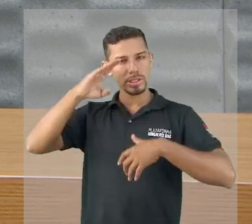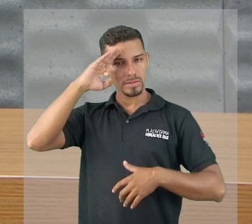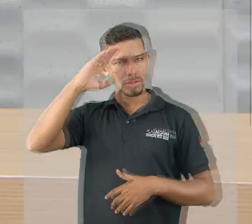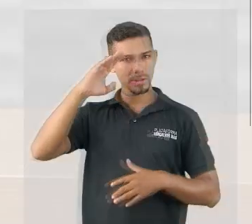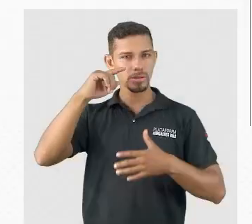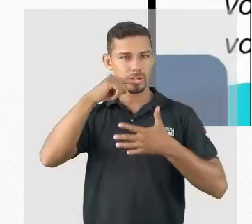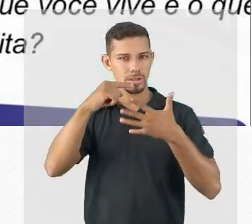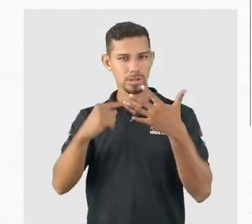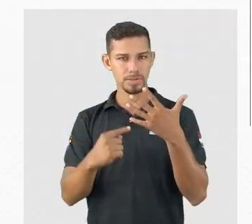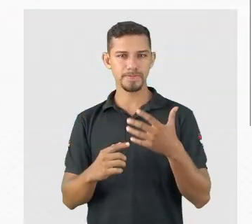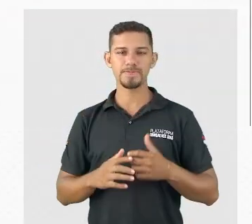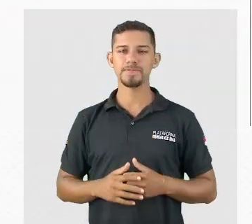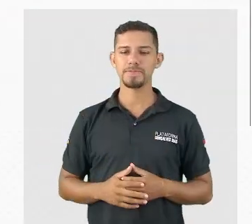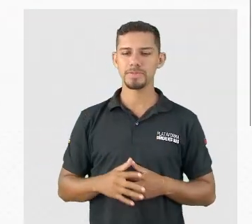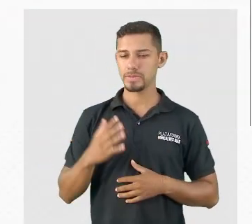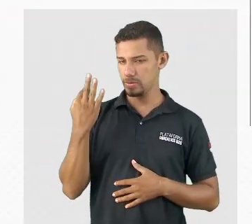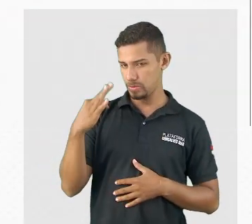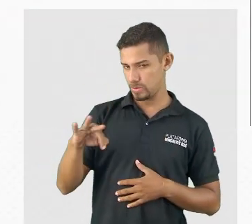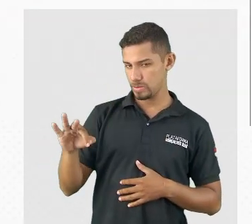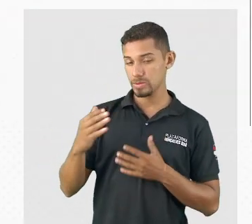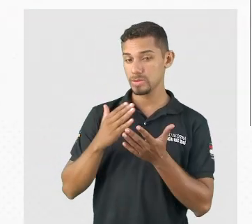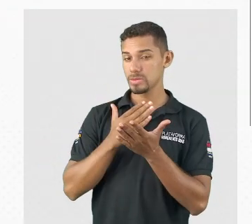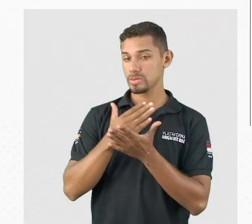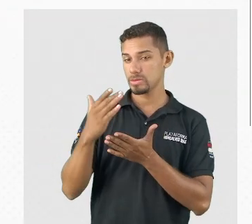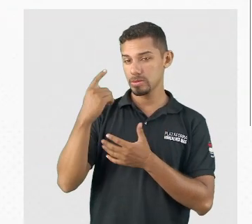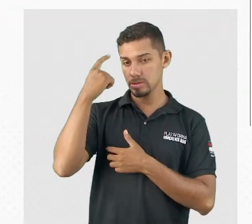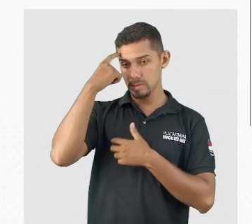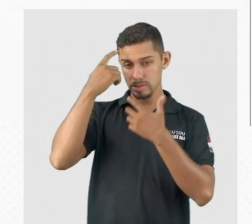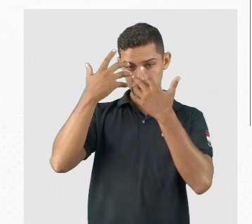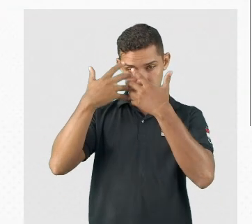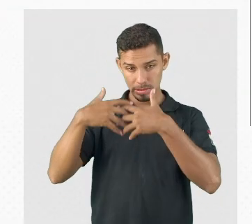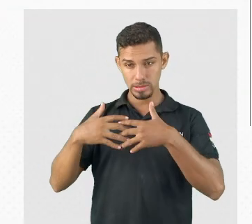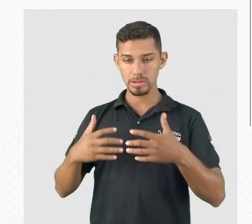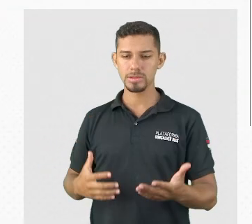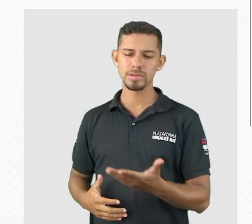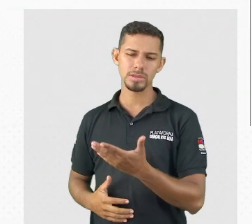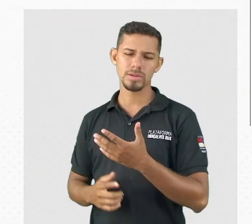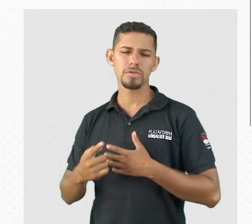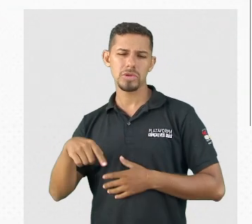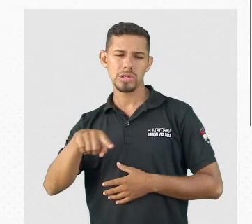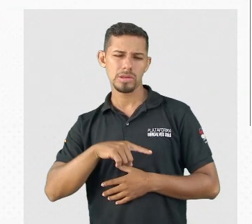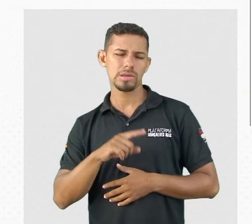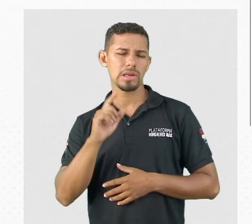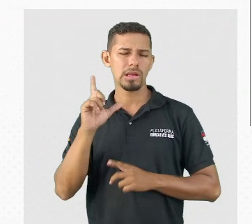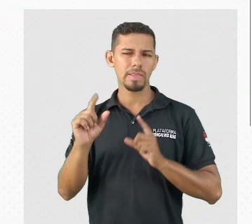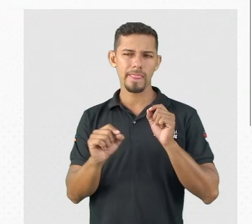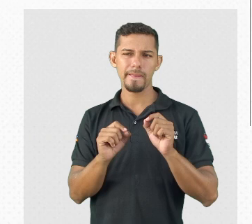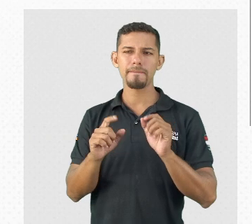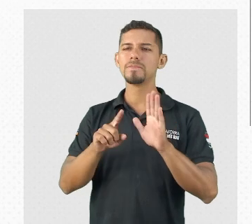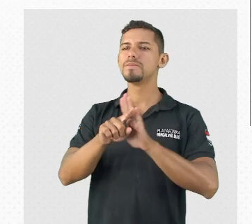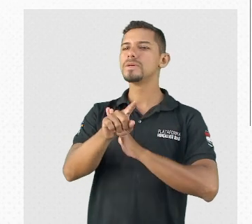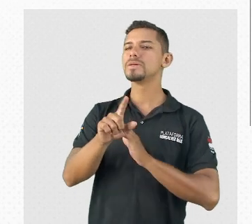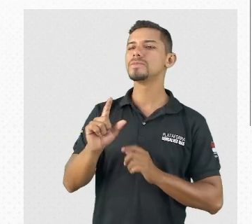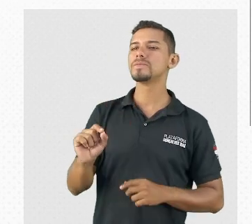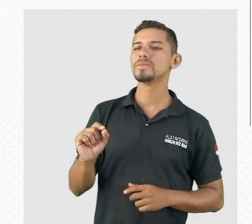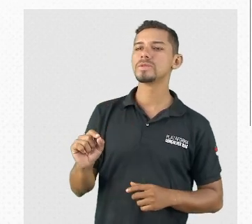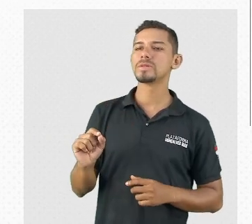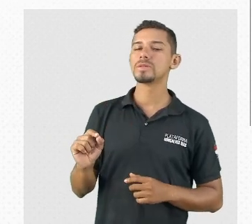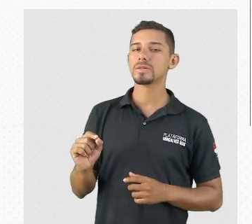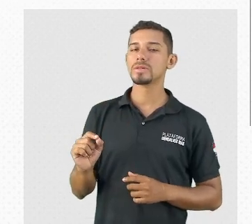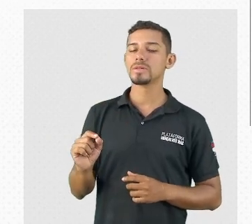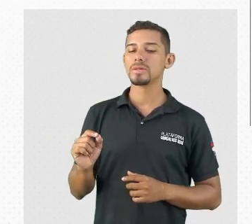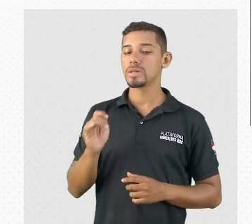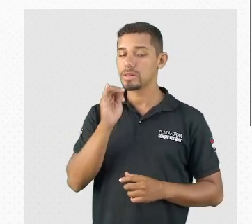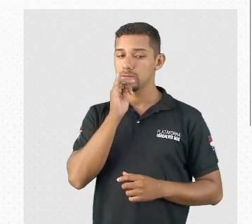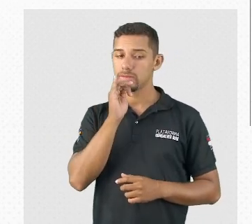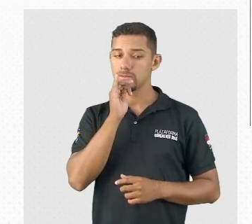certo? Então, para começar a pensar sobre isso, acho que você pode pensar e começar se